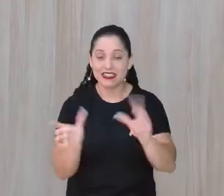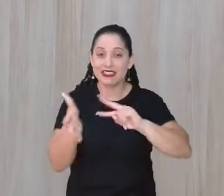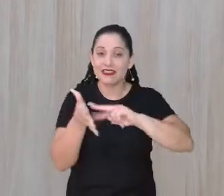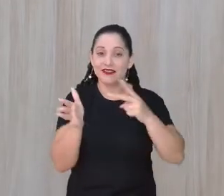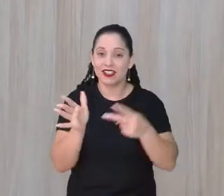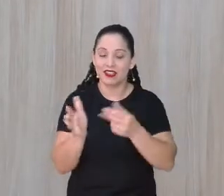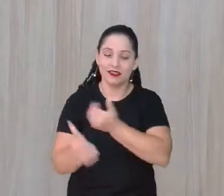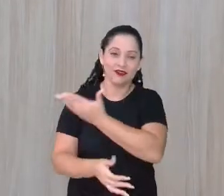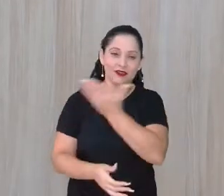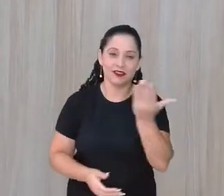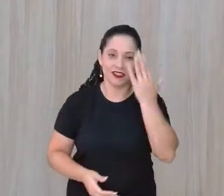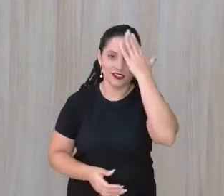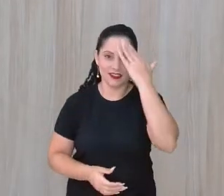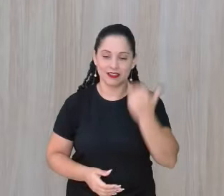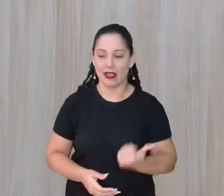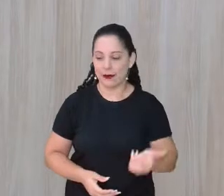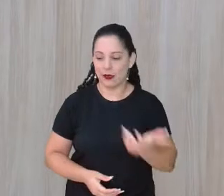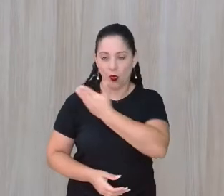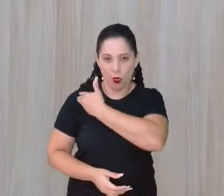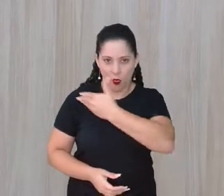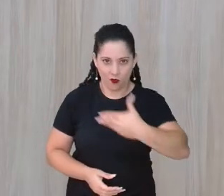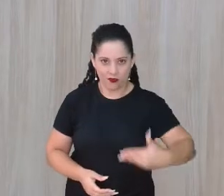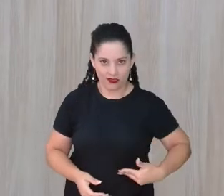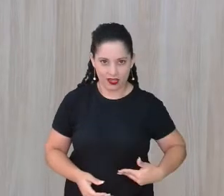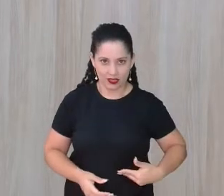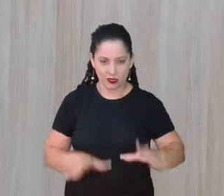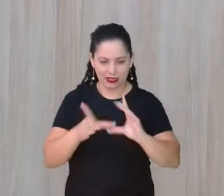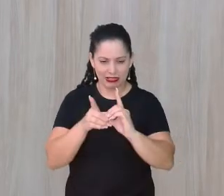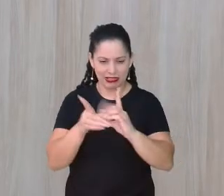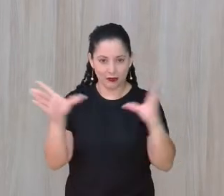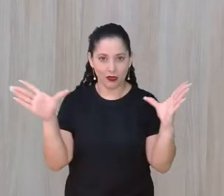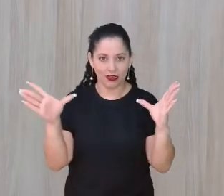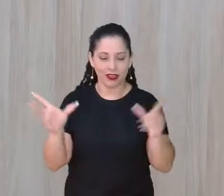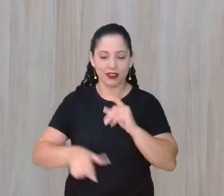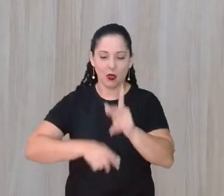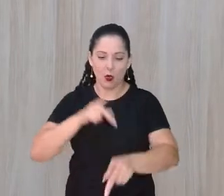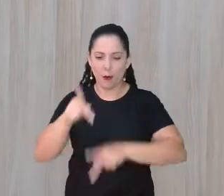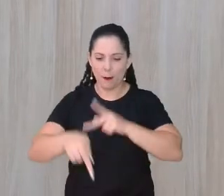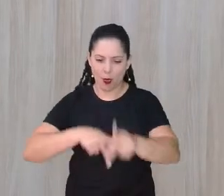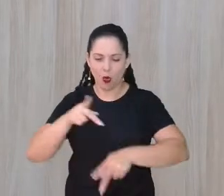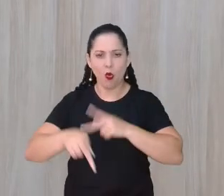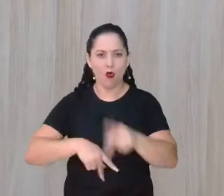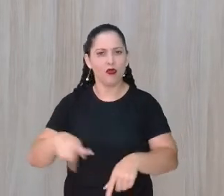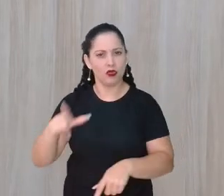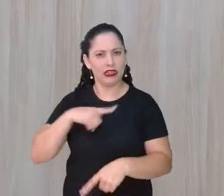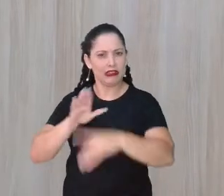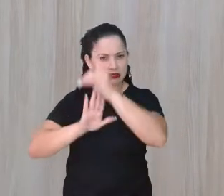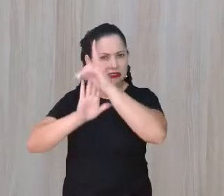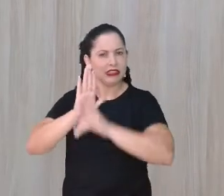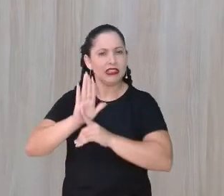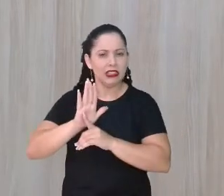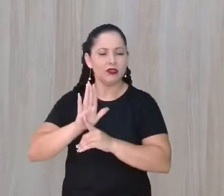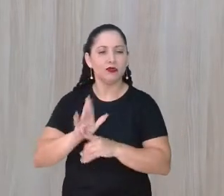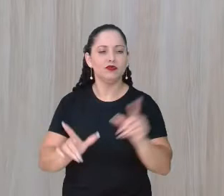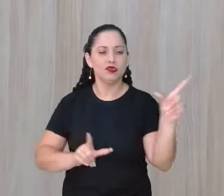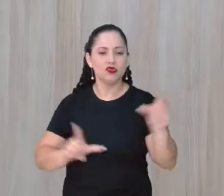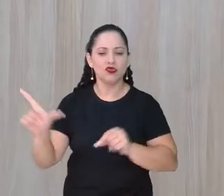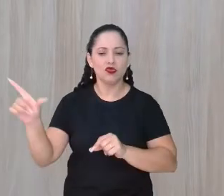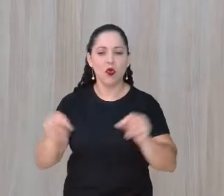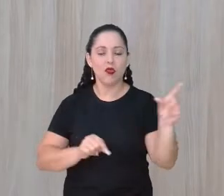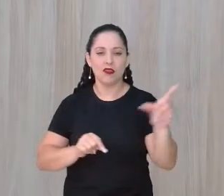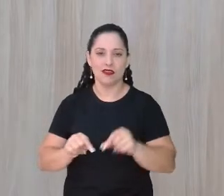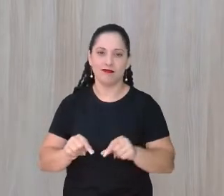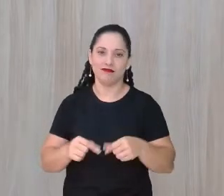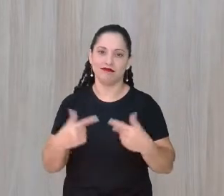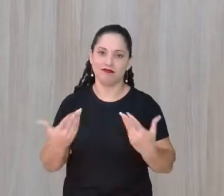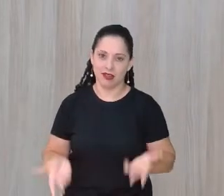vocês sabem que um governo democrático, o povo é soberano, né? O povo tem voz, tem direito ali de escolher. Num governo